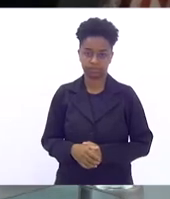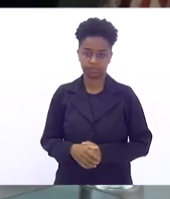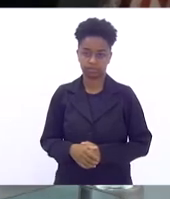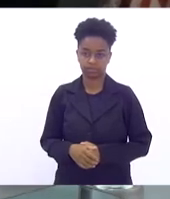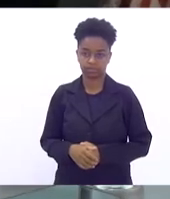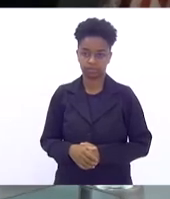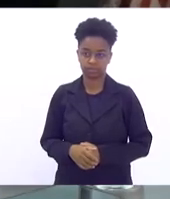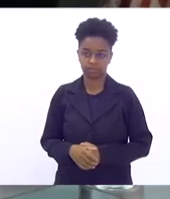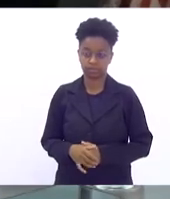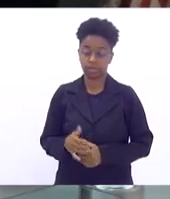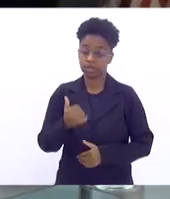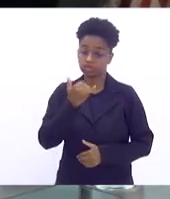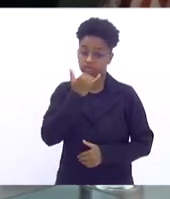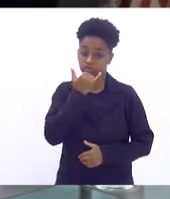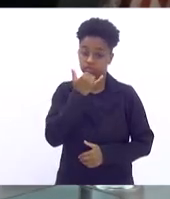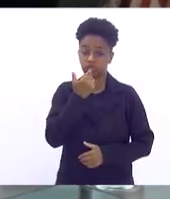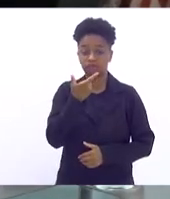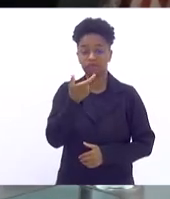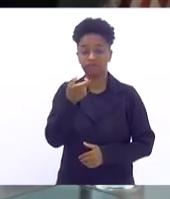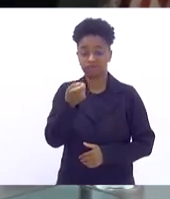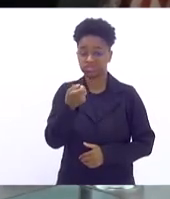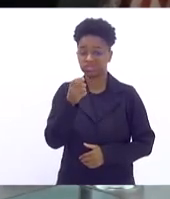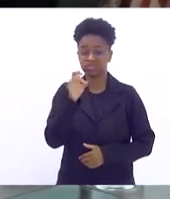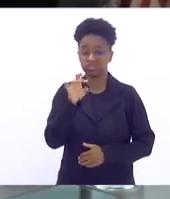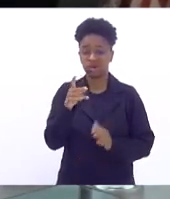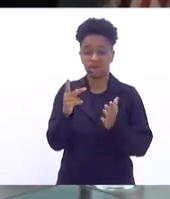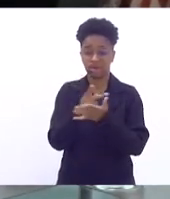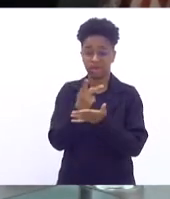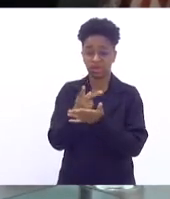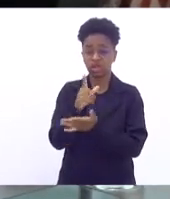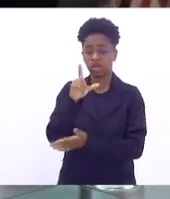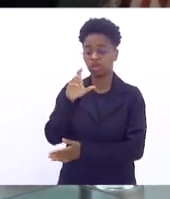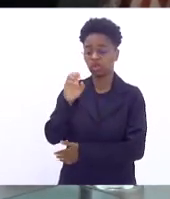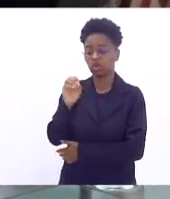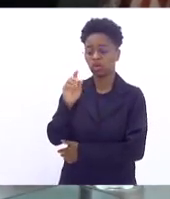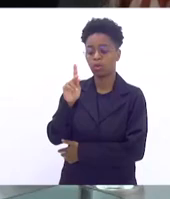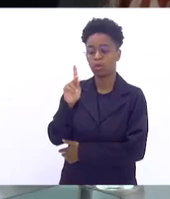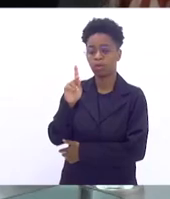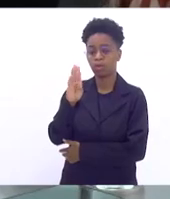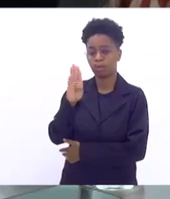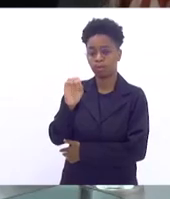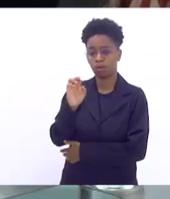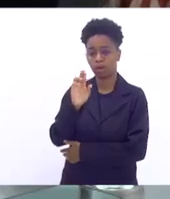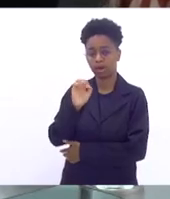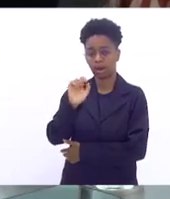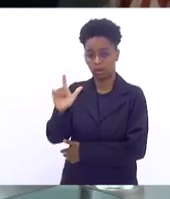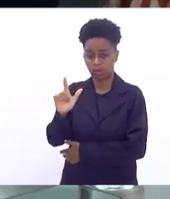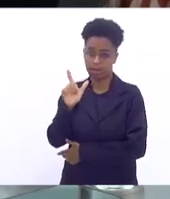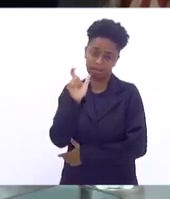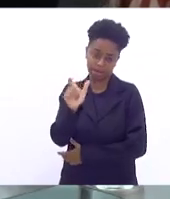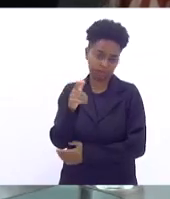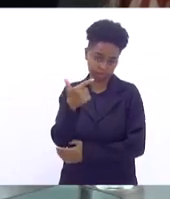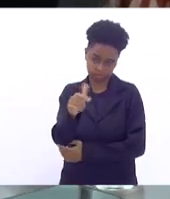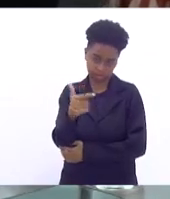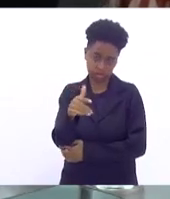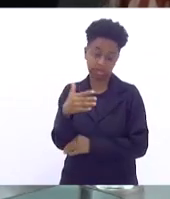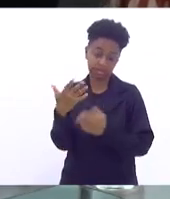ouvinte desculpa é só um erro de digital tá loboral Essa palavra não existe elaboral